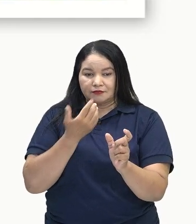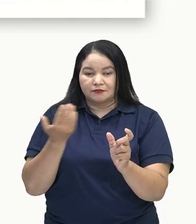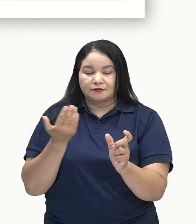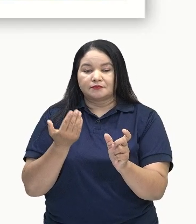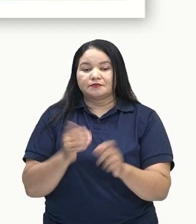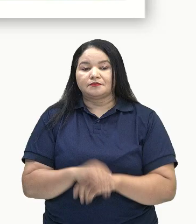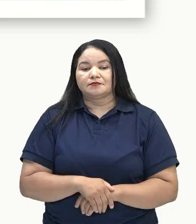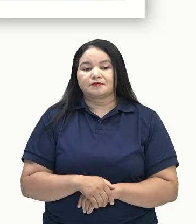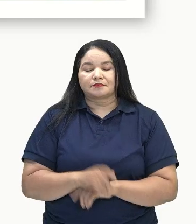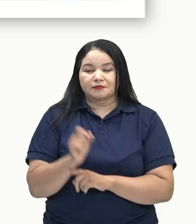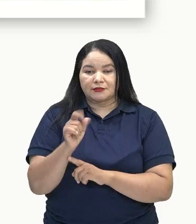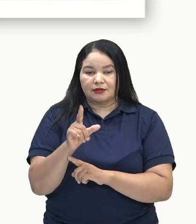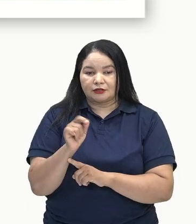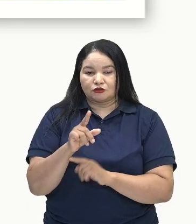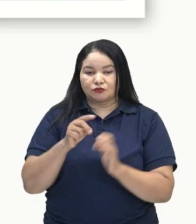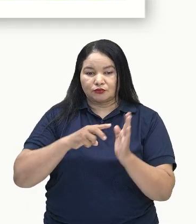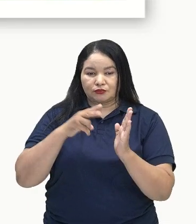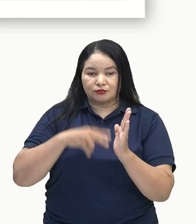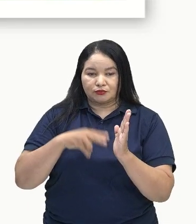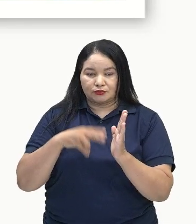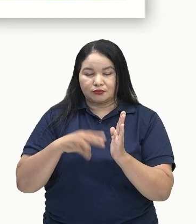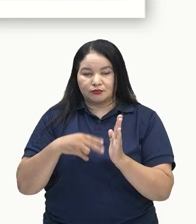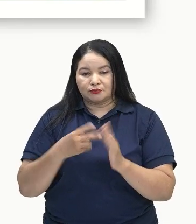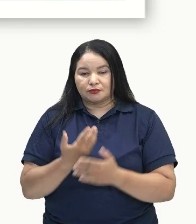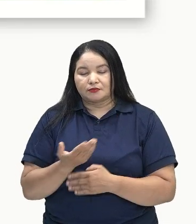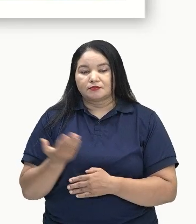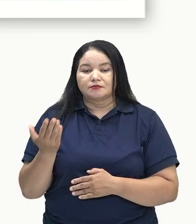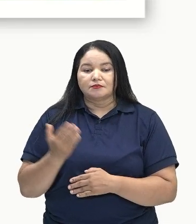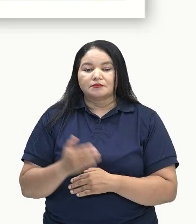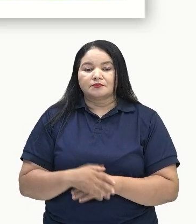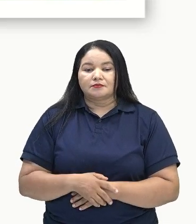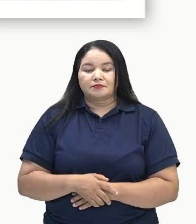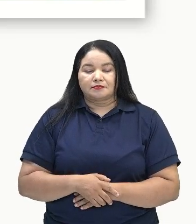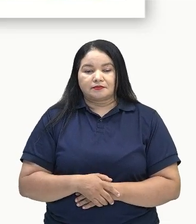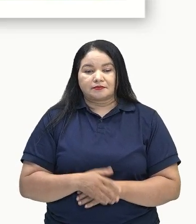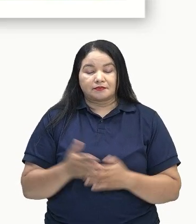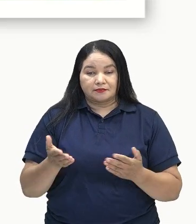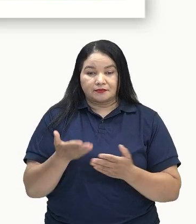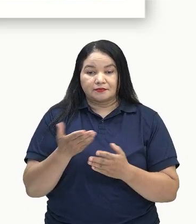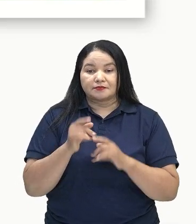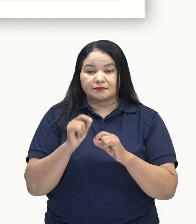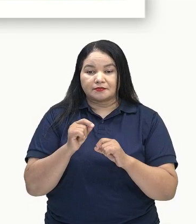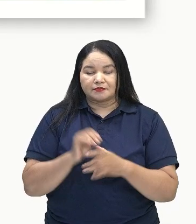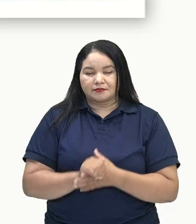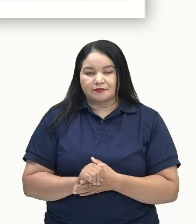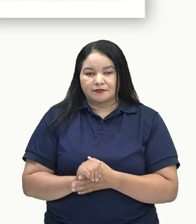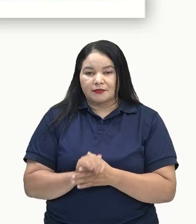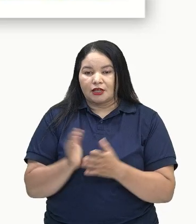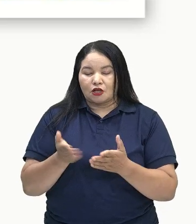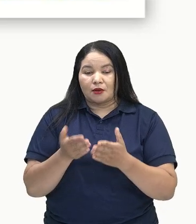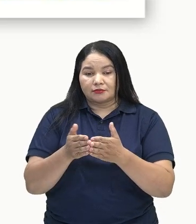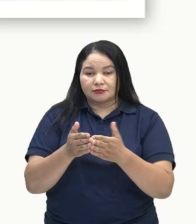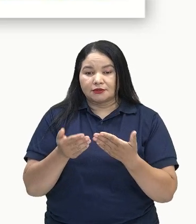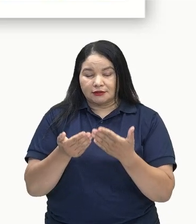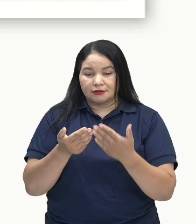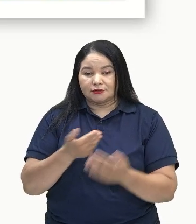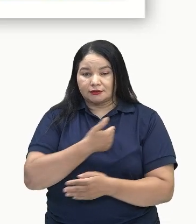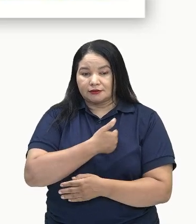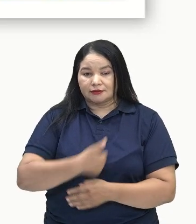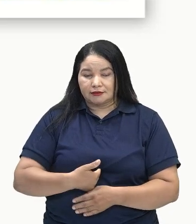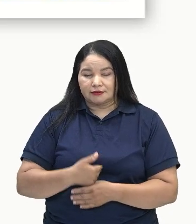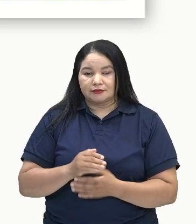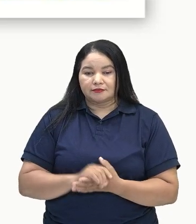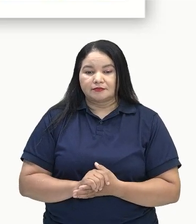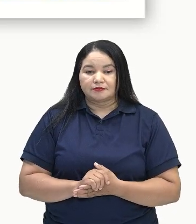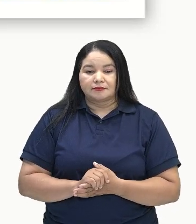from experience. From experience, aqui já tem um apelo à autoridade. People who live in the